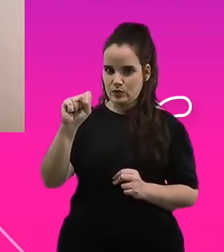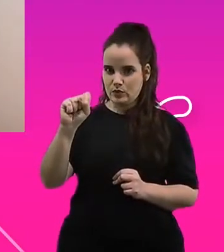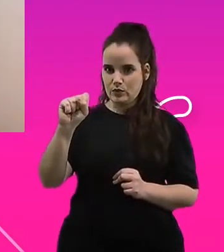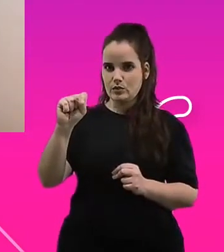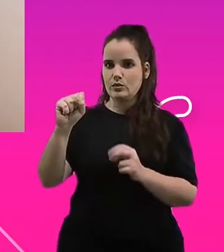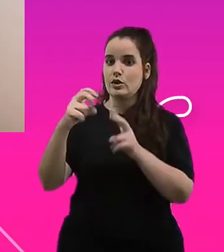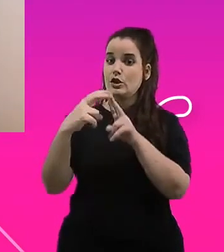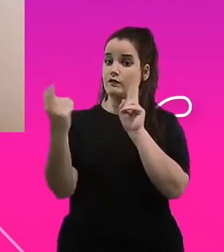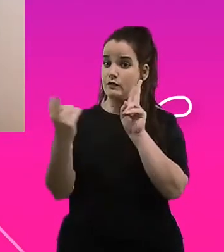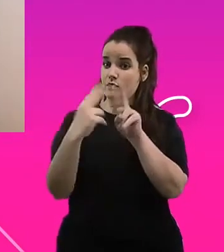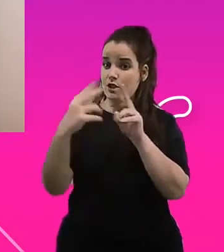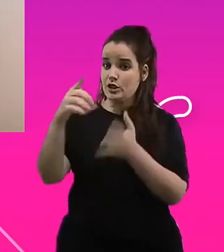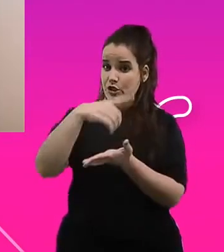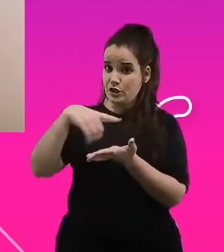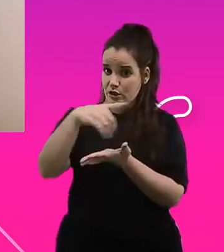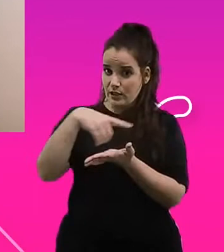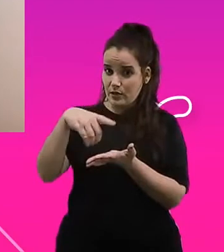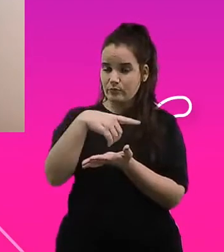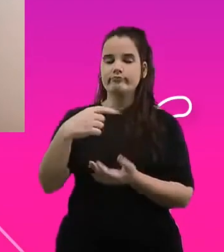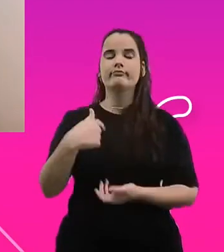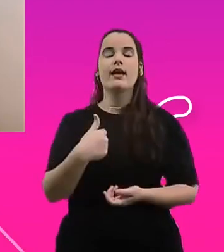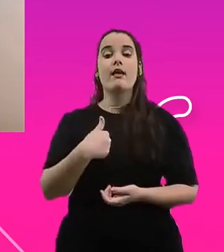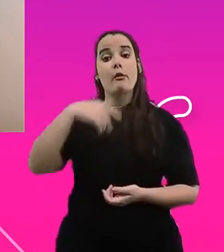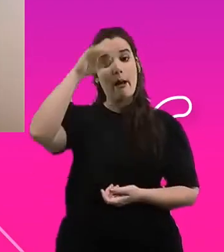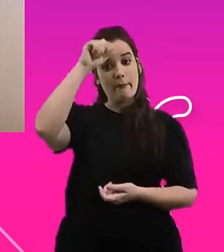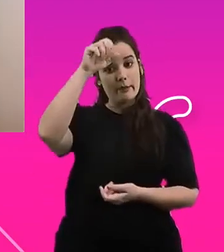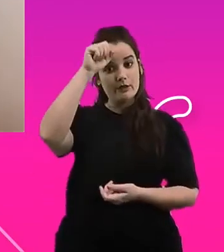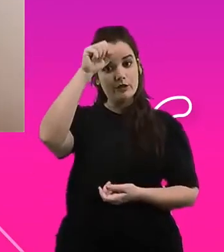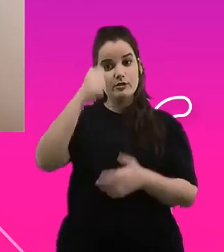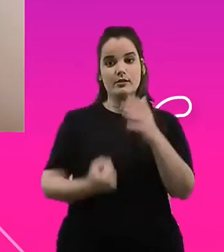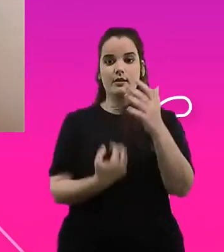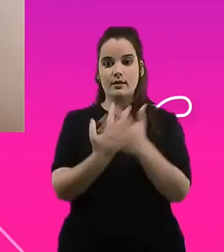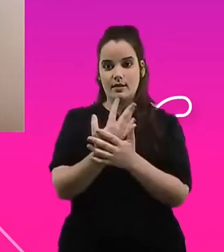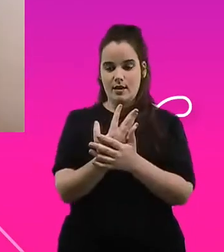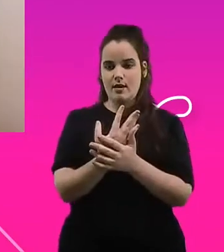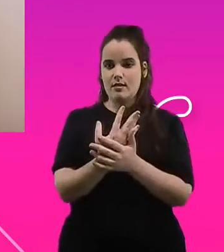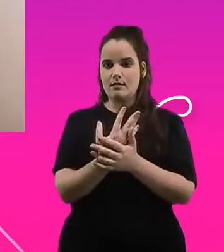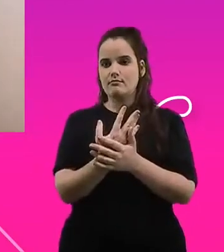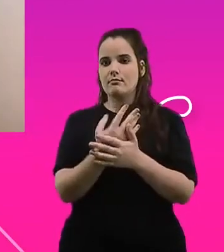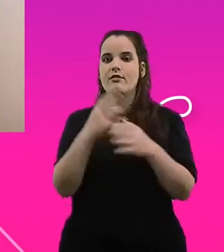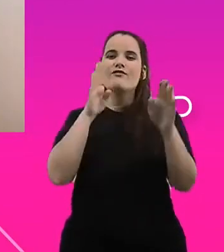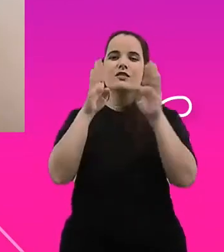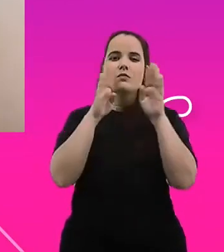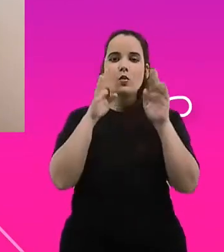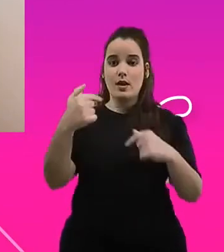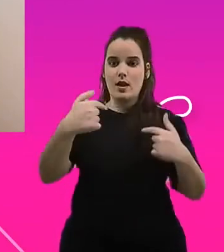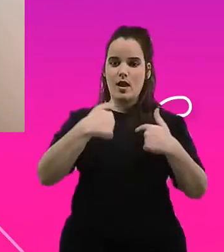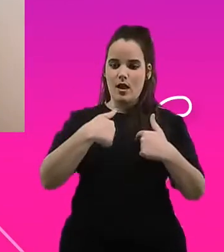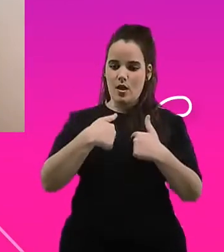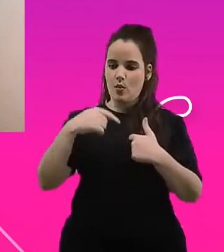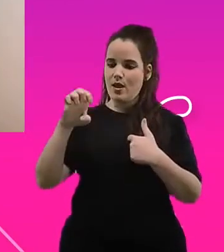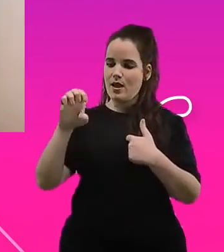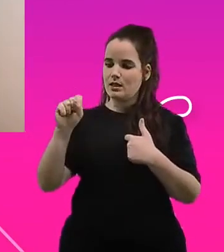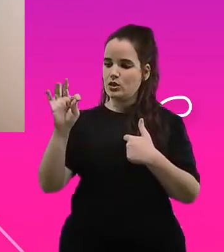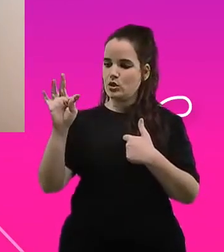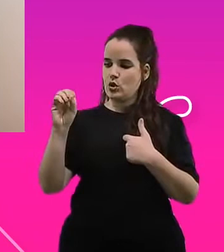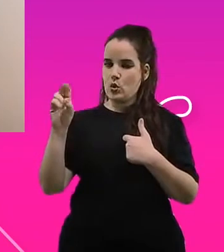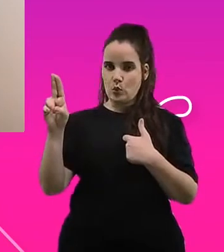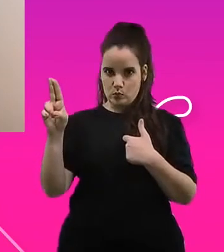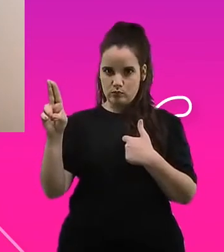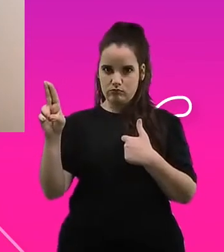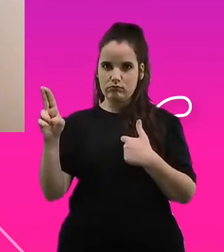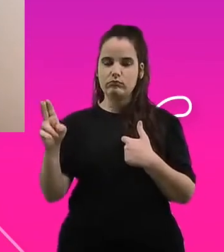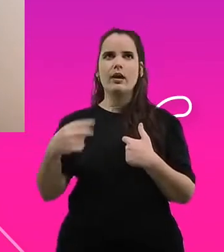muito fazendo Eu Estou, e uma das coisas que eu aprendi muito é como a galera, principalmente os mais novos, né, que era o meu público-alvo ali no Instagram 2 anos